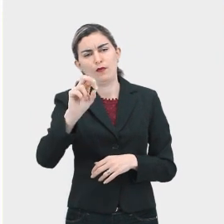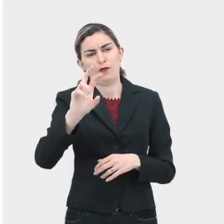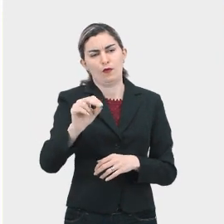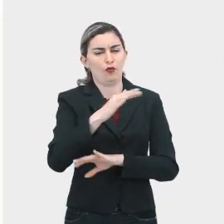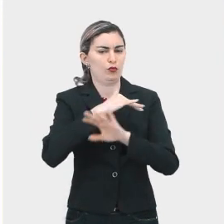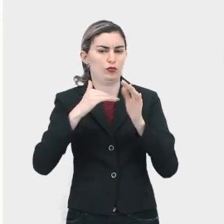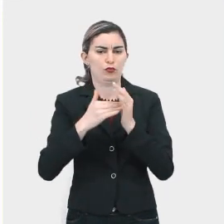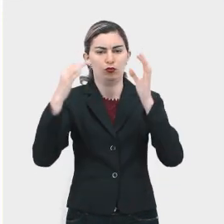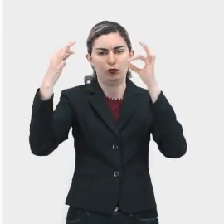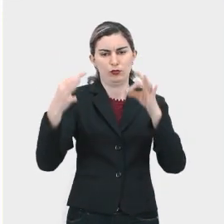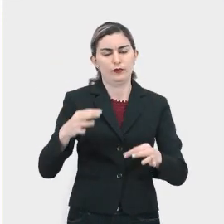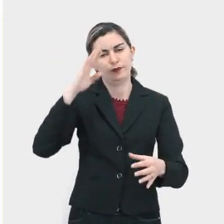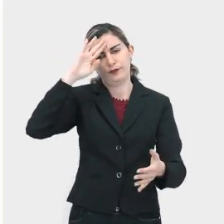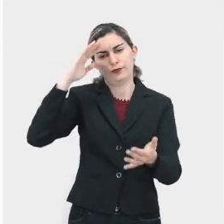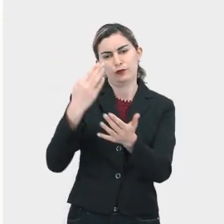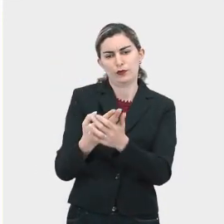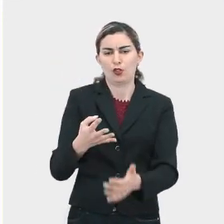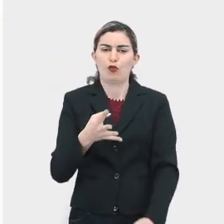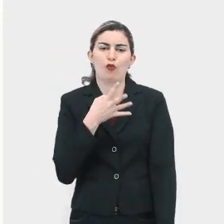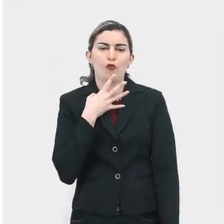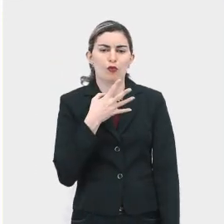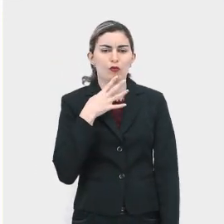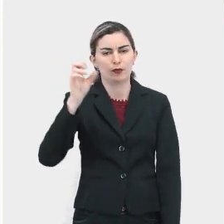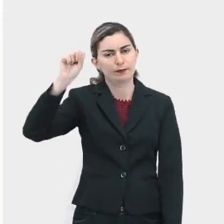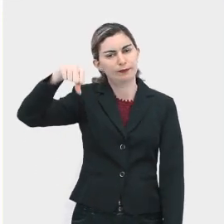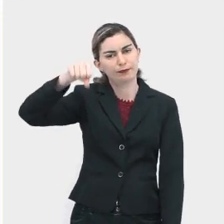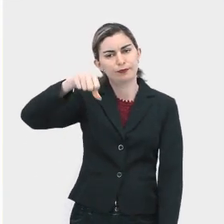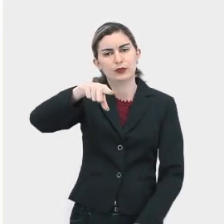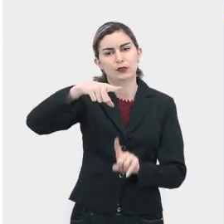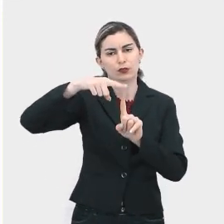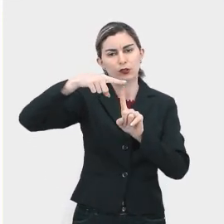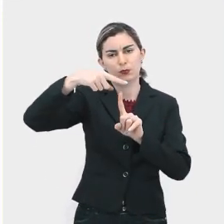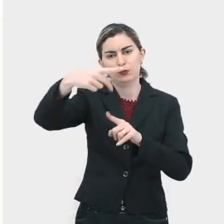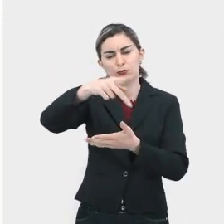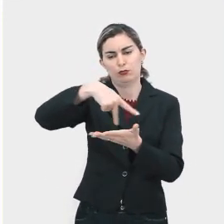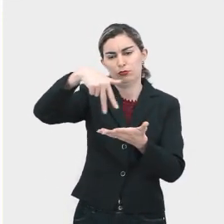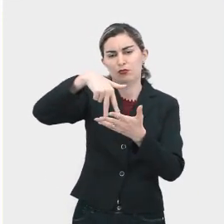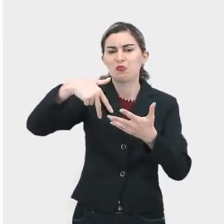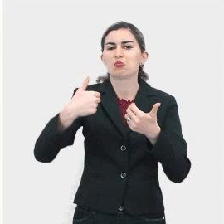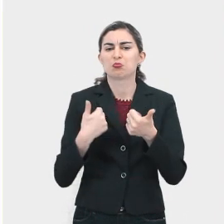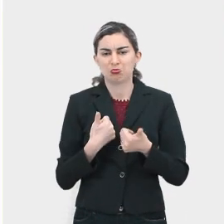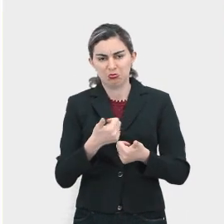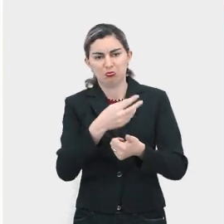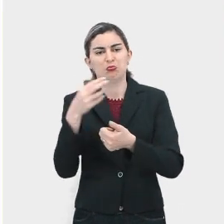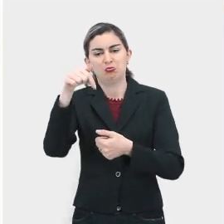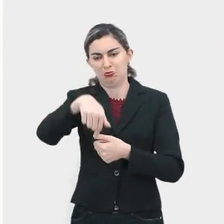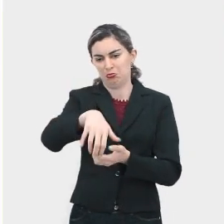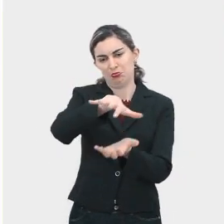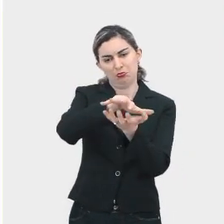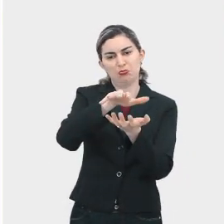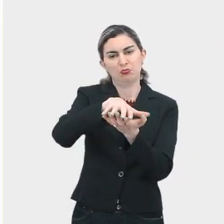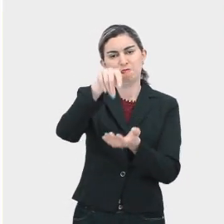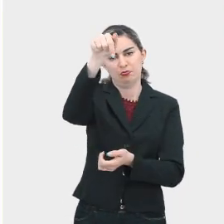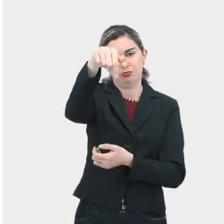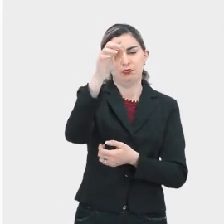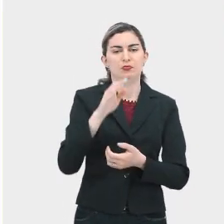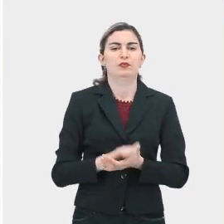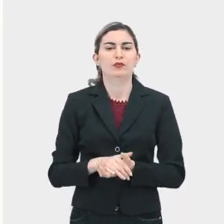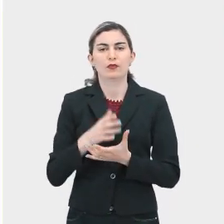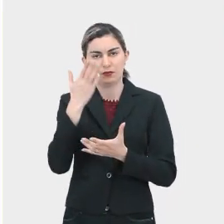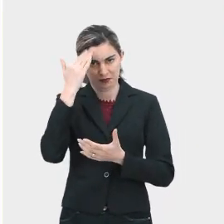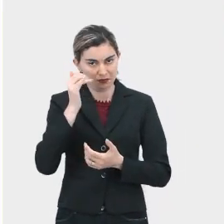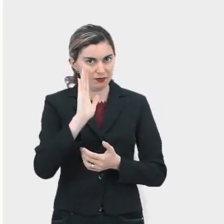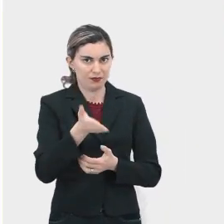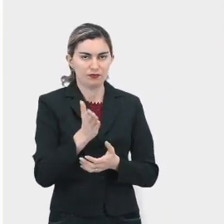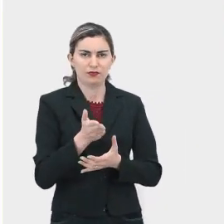conhecem em si que tipo de dança é essa. E ela é muito vivenciada aqui em Pernambuco. Já sabe, né? Isso,